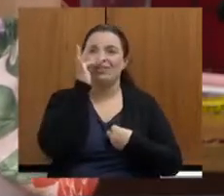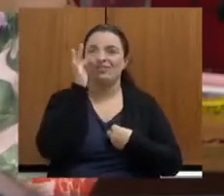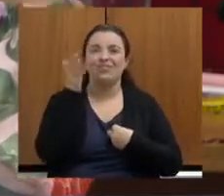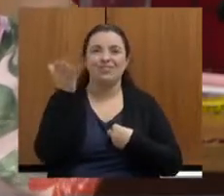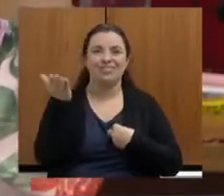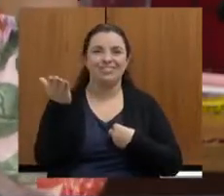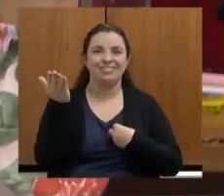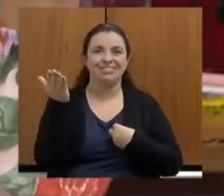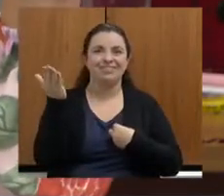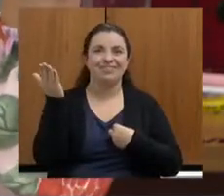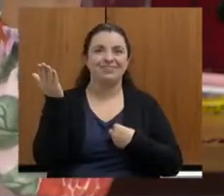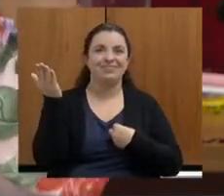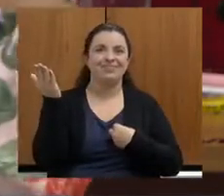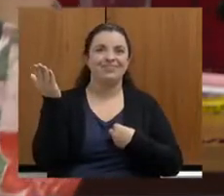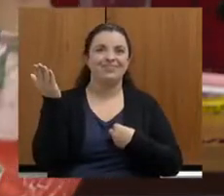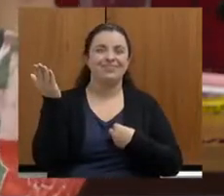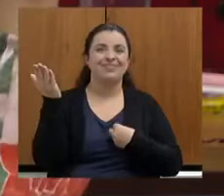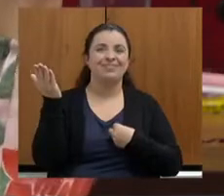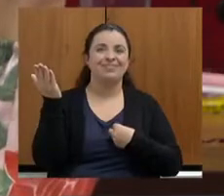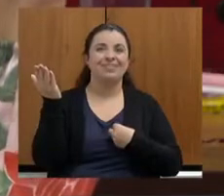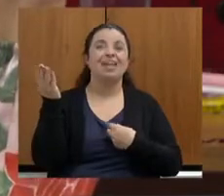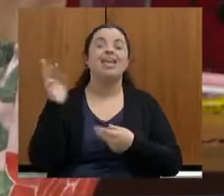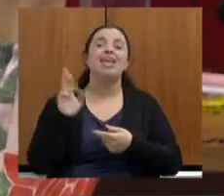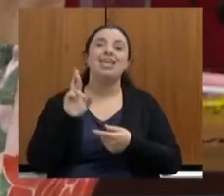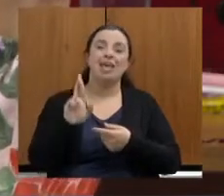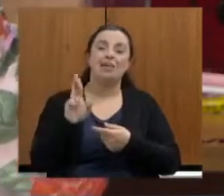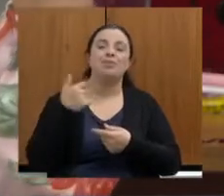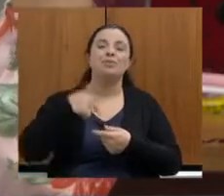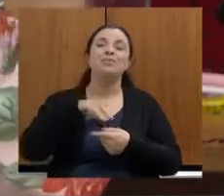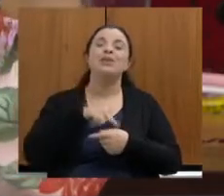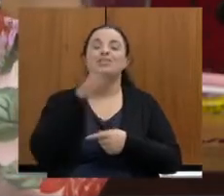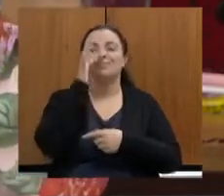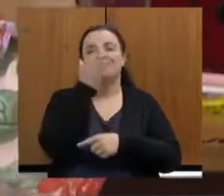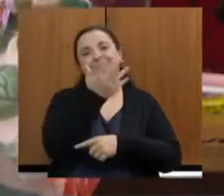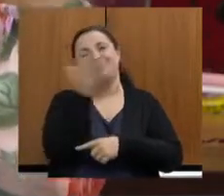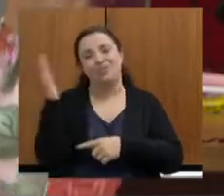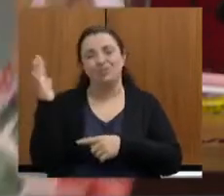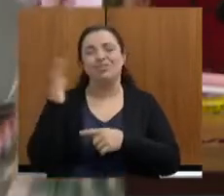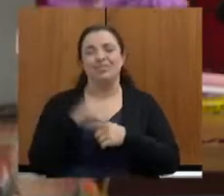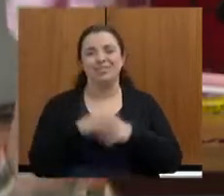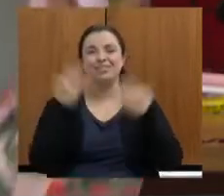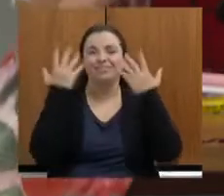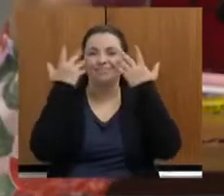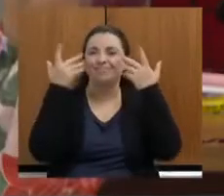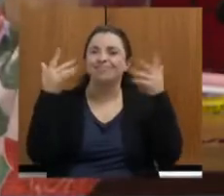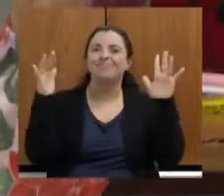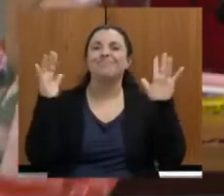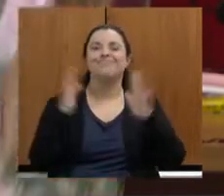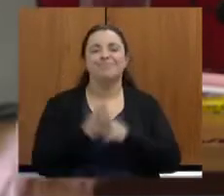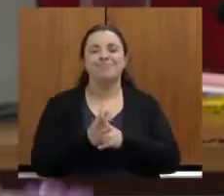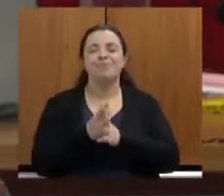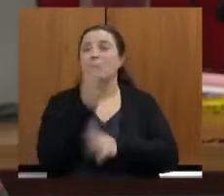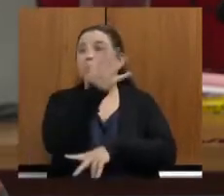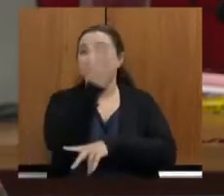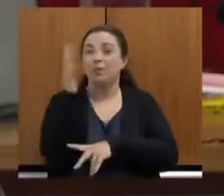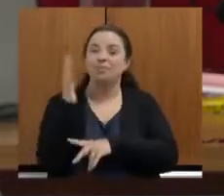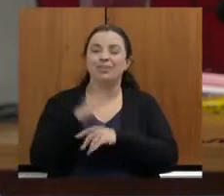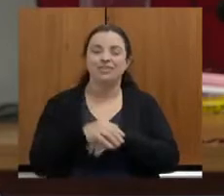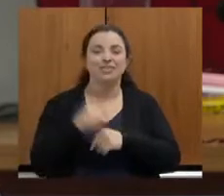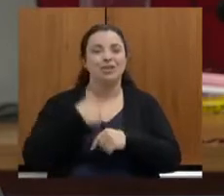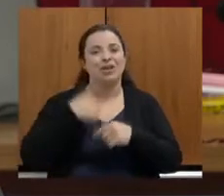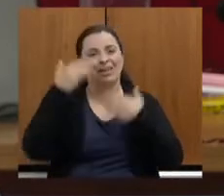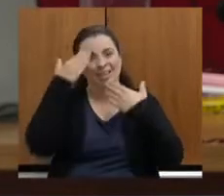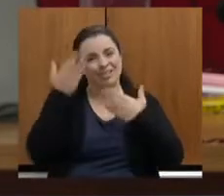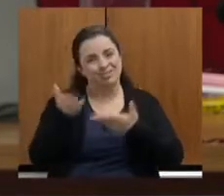que representam a nossa é né o meio ambiente Então já queria agradecer que vocês também pelo